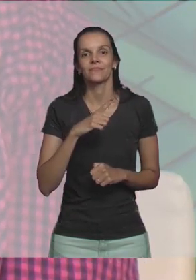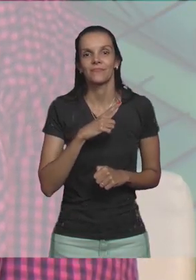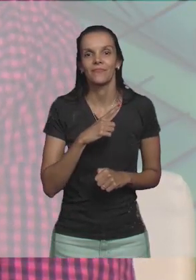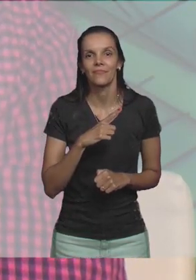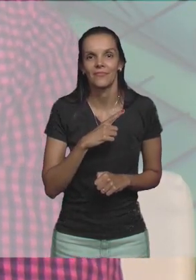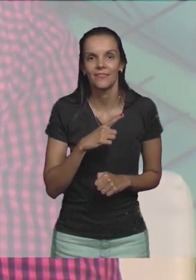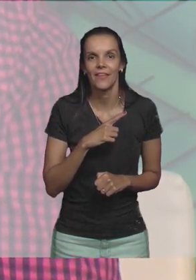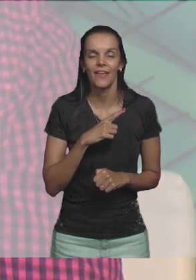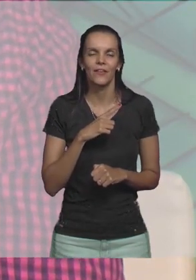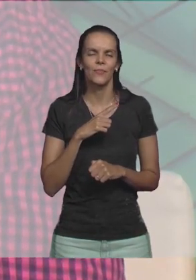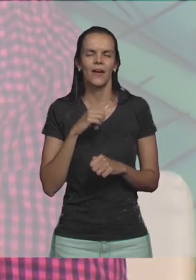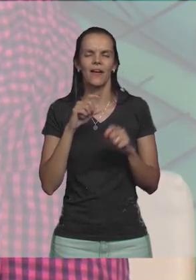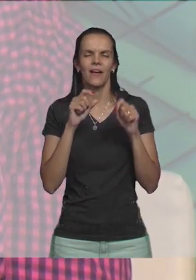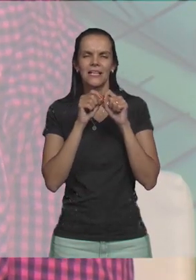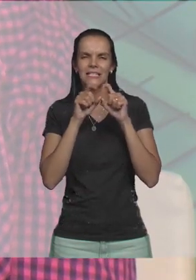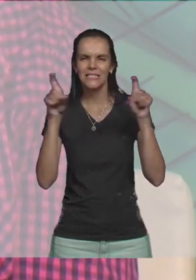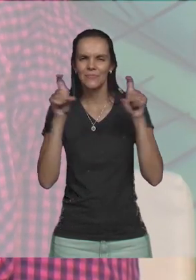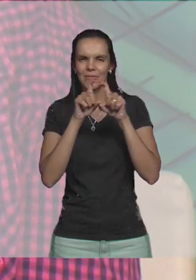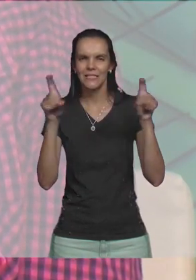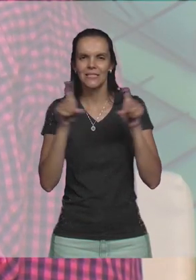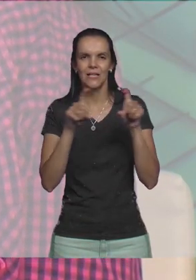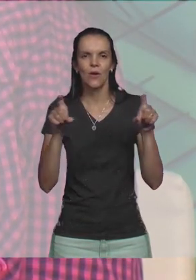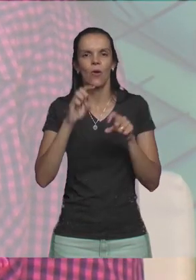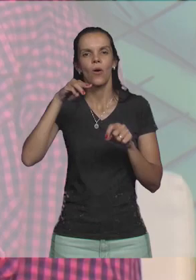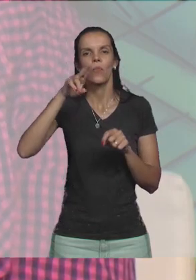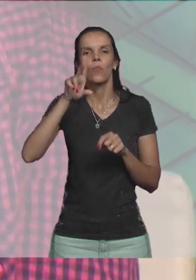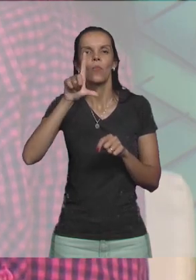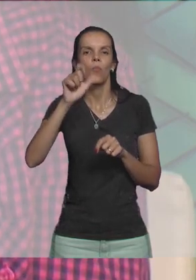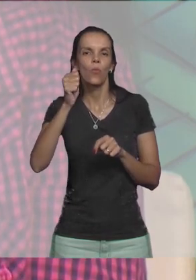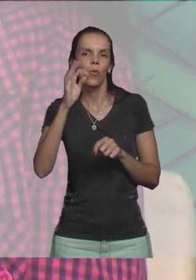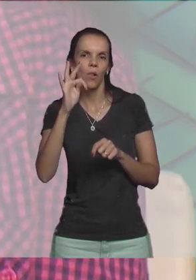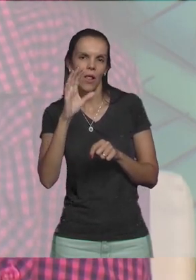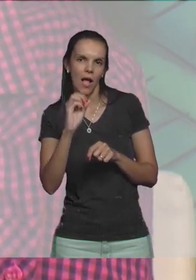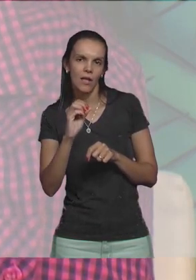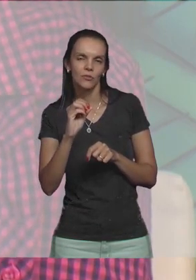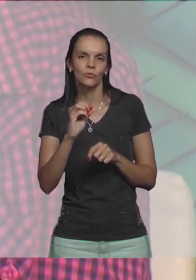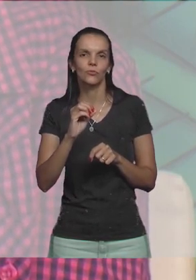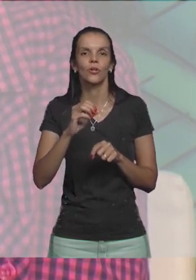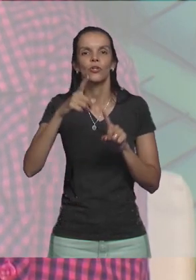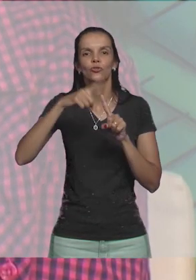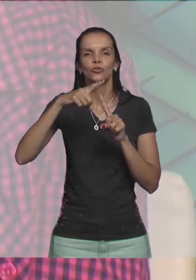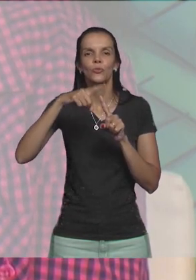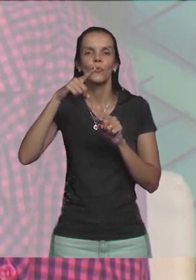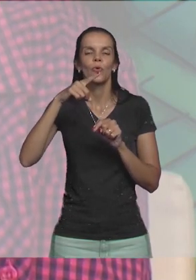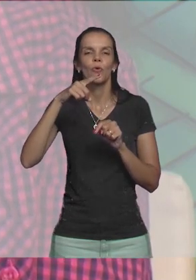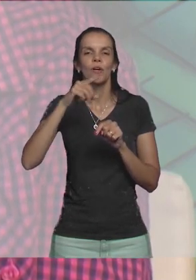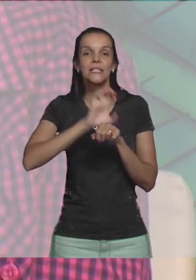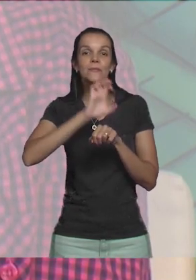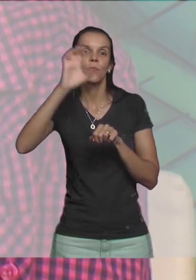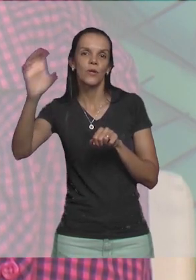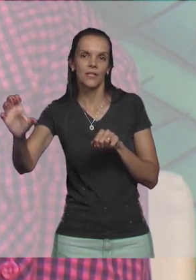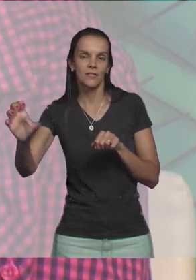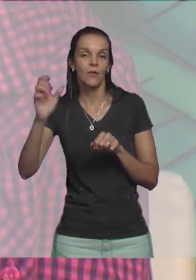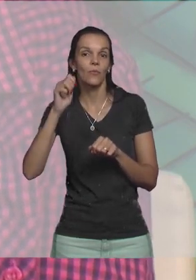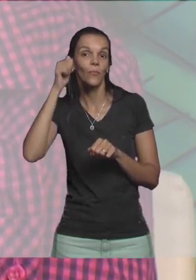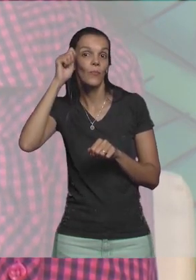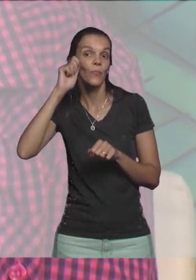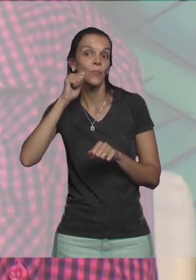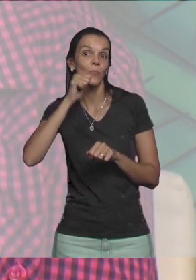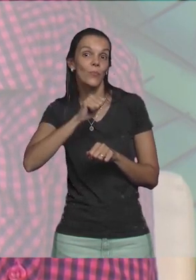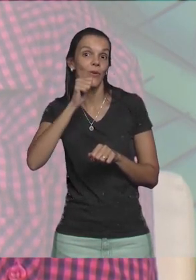mulata do tipo exportação, né? A ideia da cultura da mulher brasileira, né?